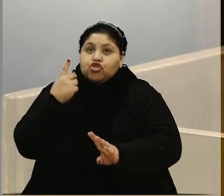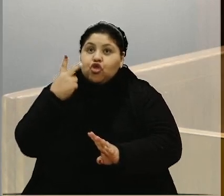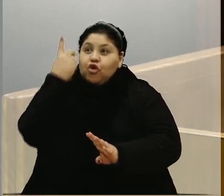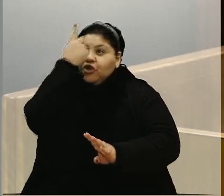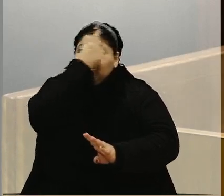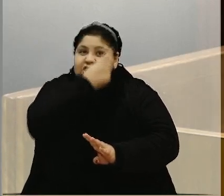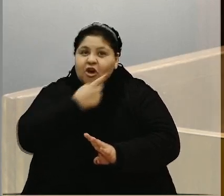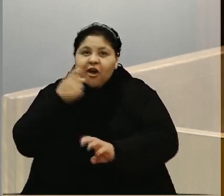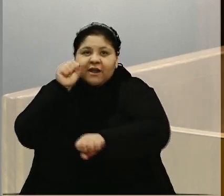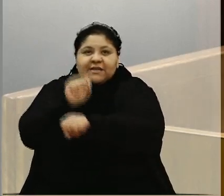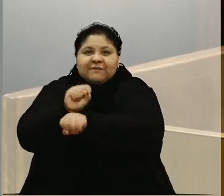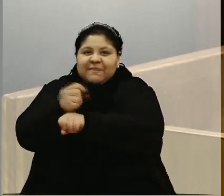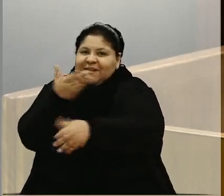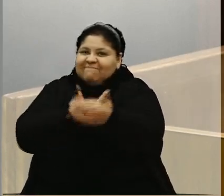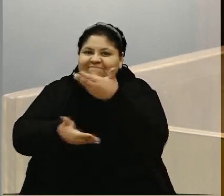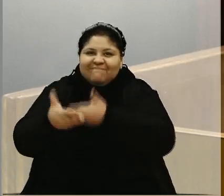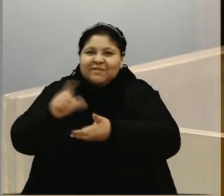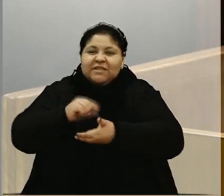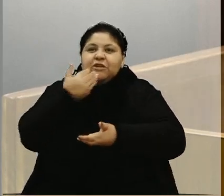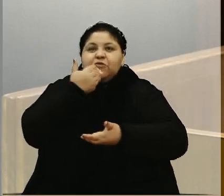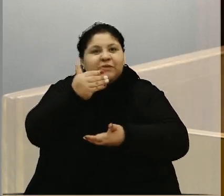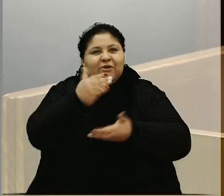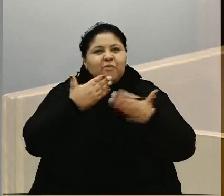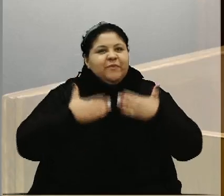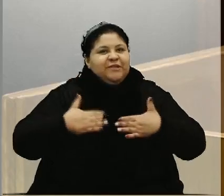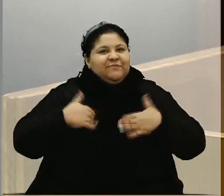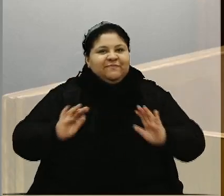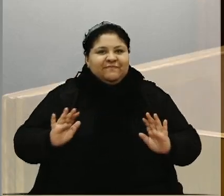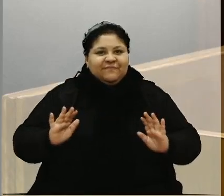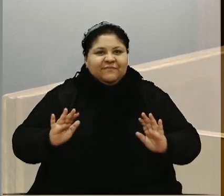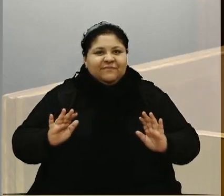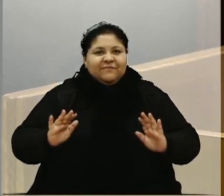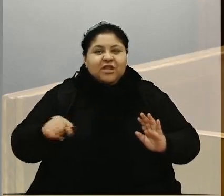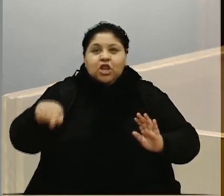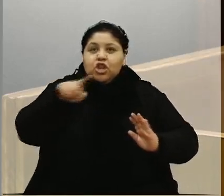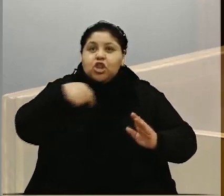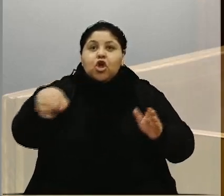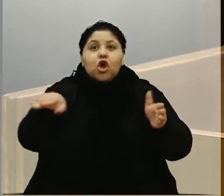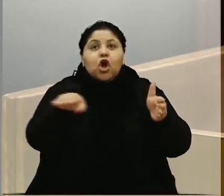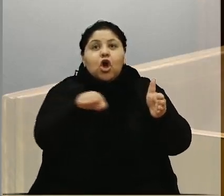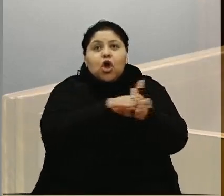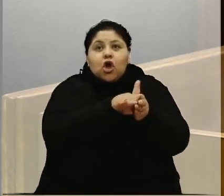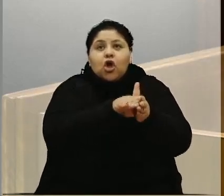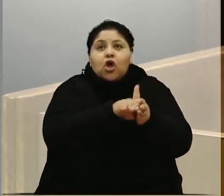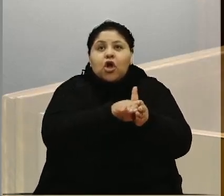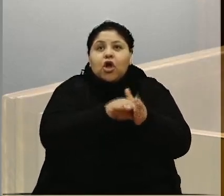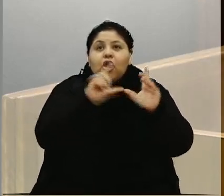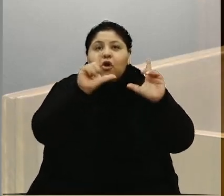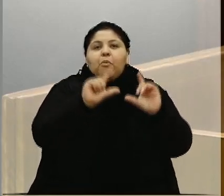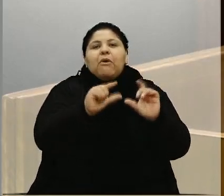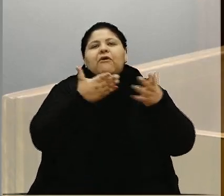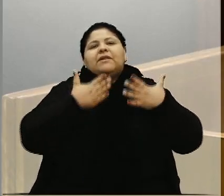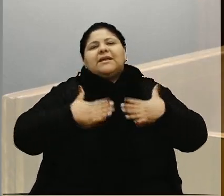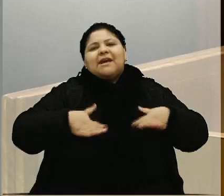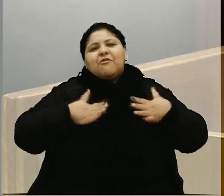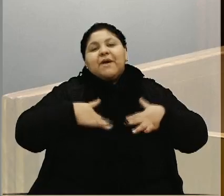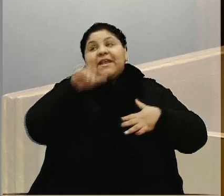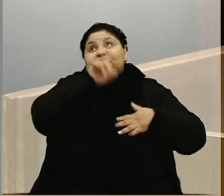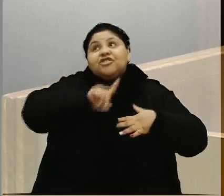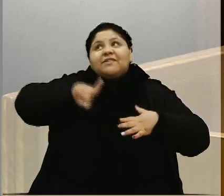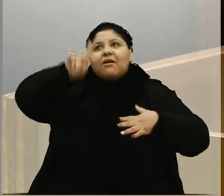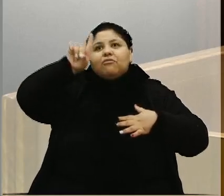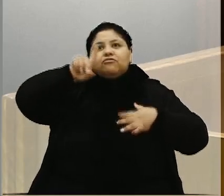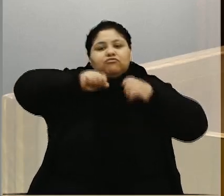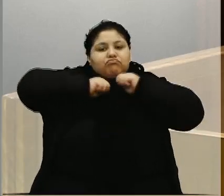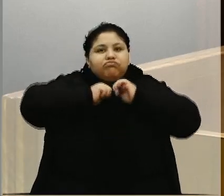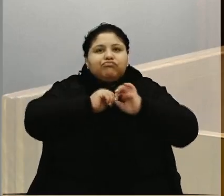atendimento. Então, não tem como você pedir para eles ficarem calmos. Então, nós chegamos lá e buscamos ser um pouco da calmaria de Deus naquele lugar. E